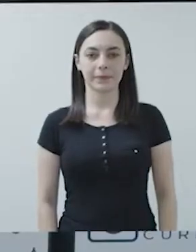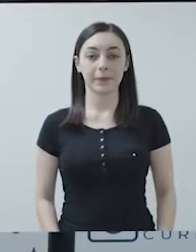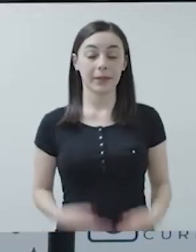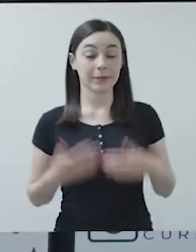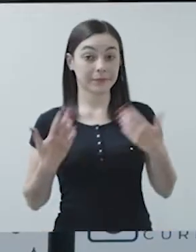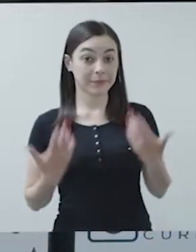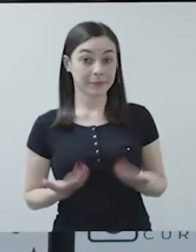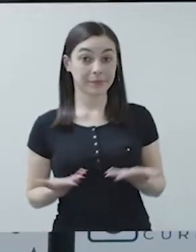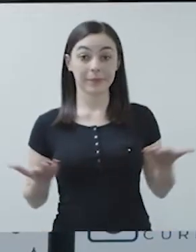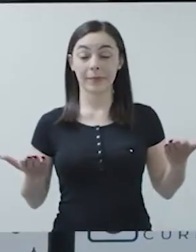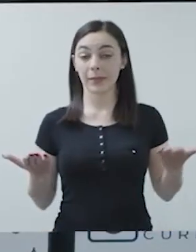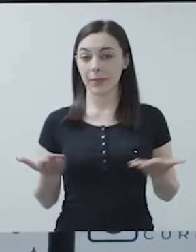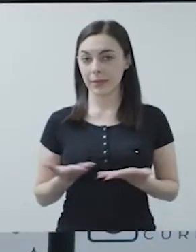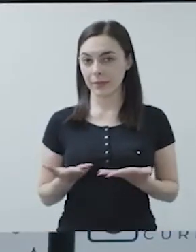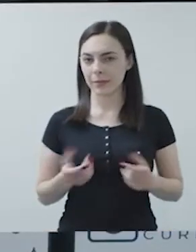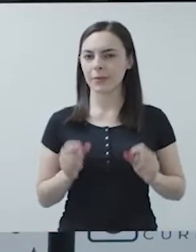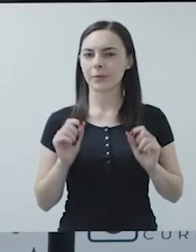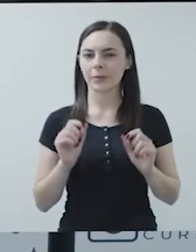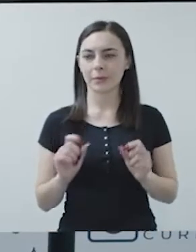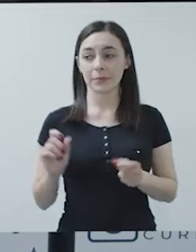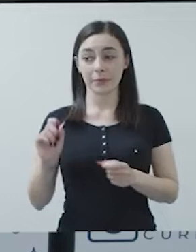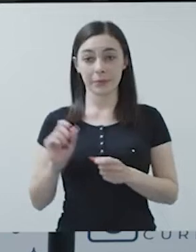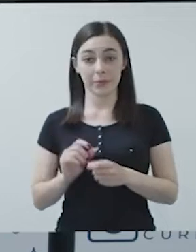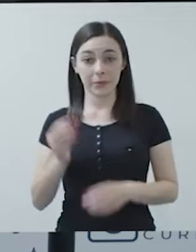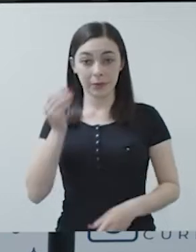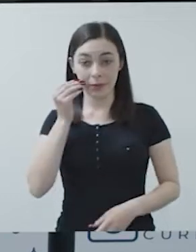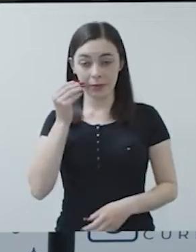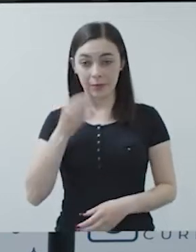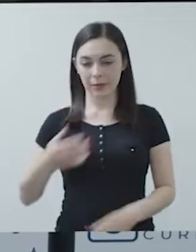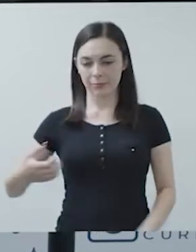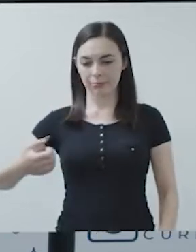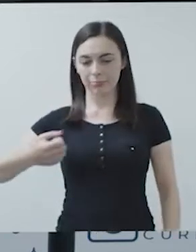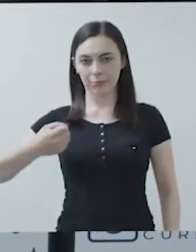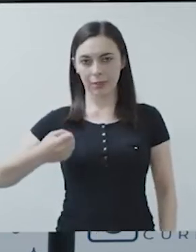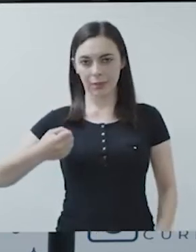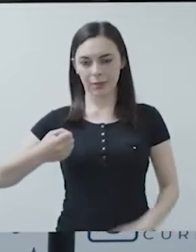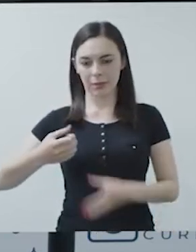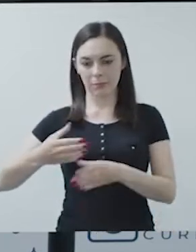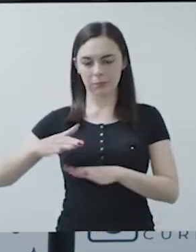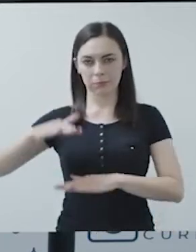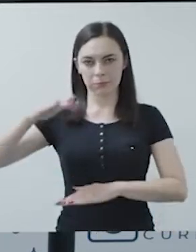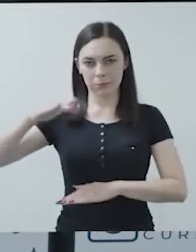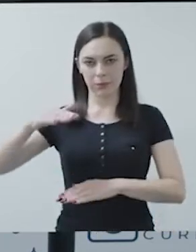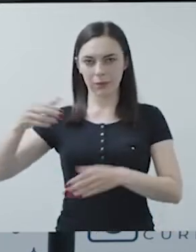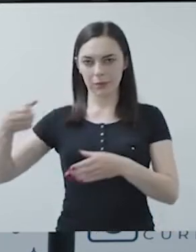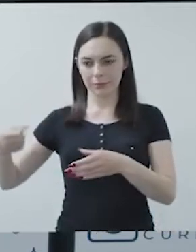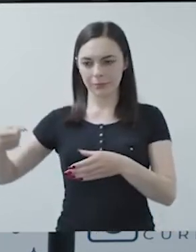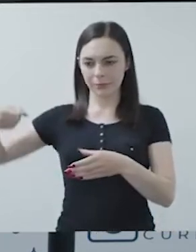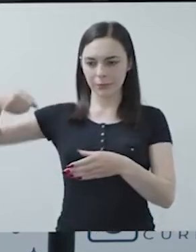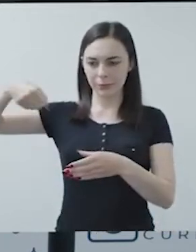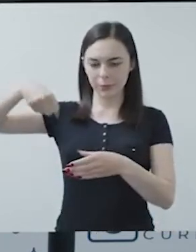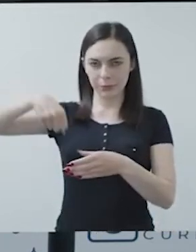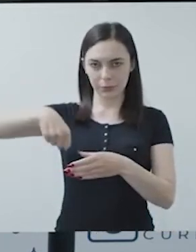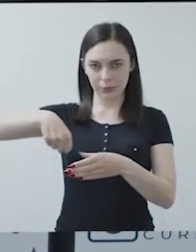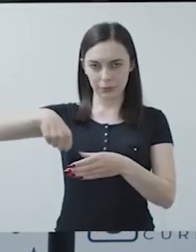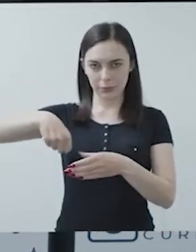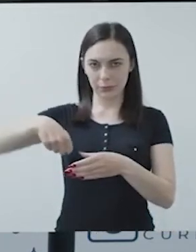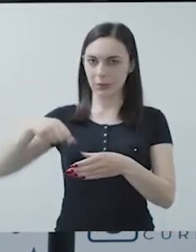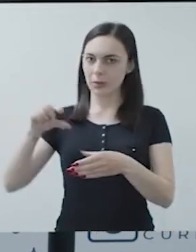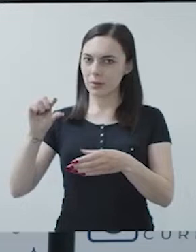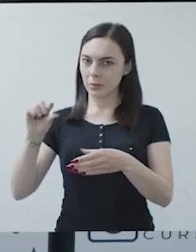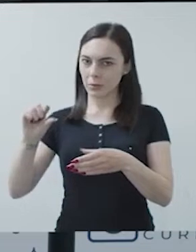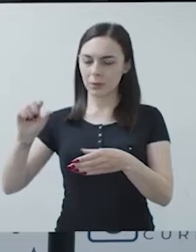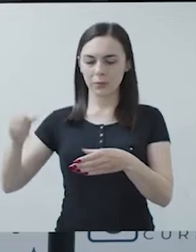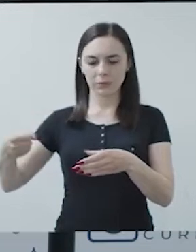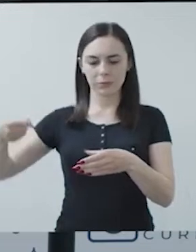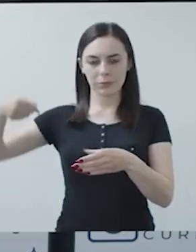Então, agora, eu vou encher esta caneca maior com o líquido da jarra, um pouco, né, do